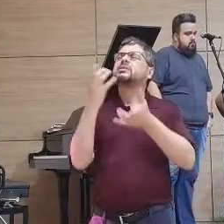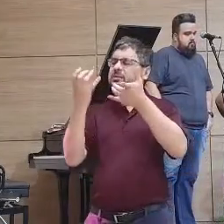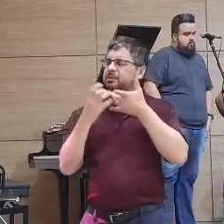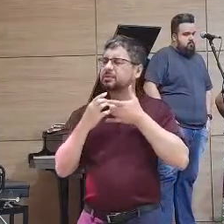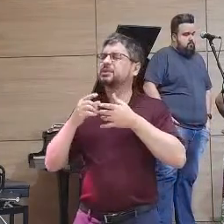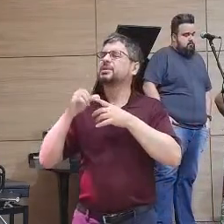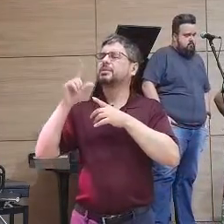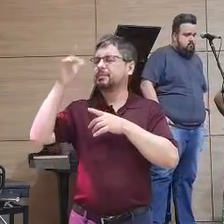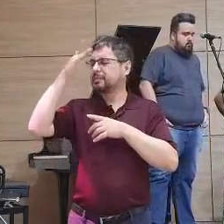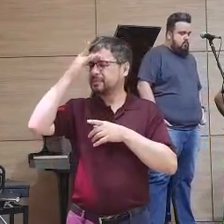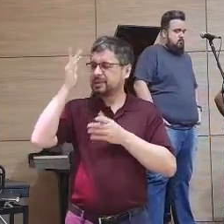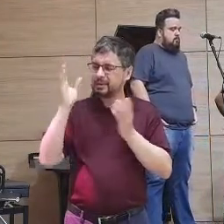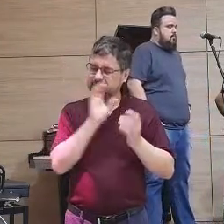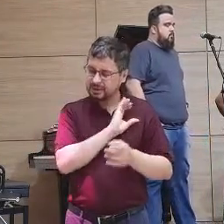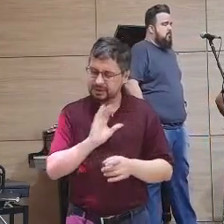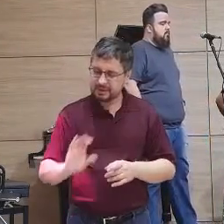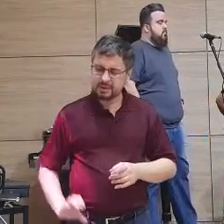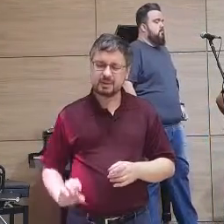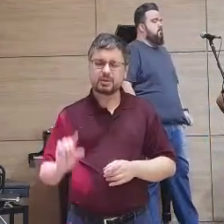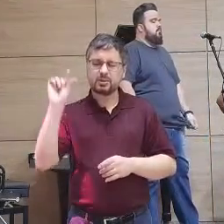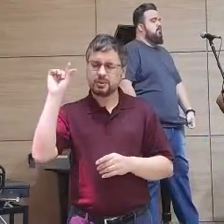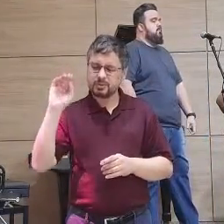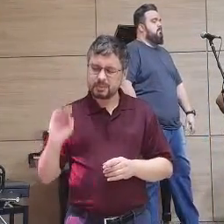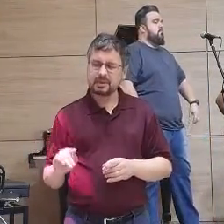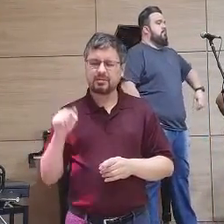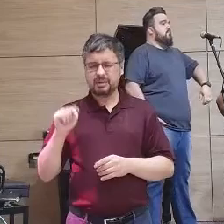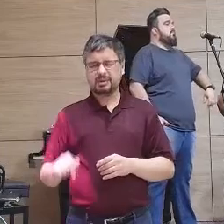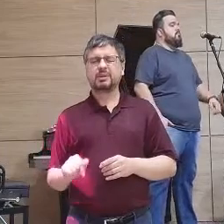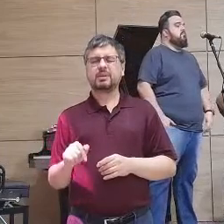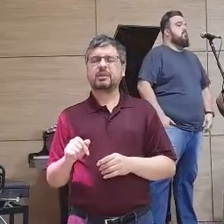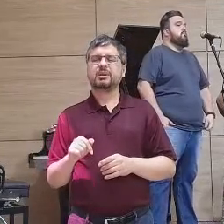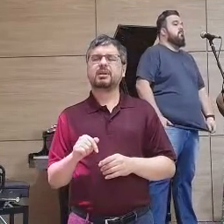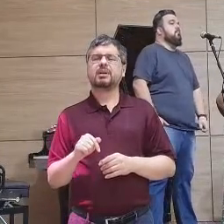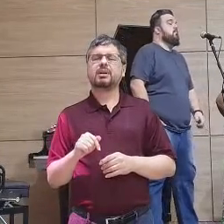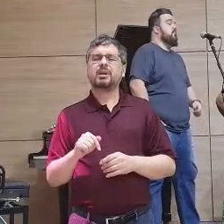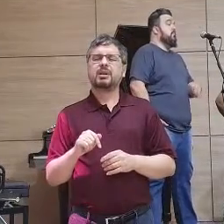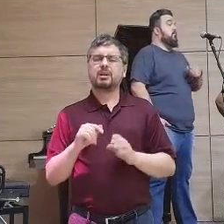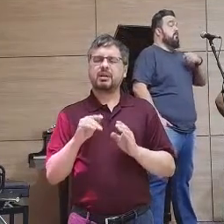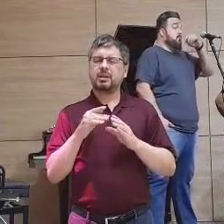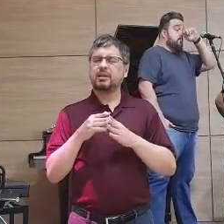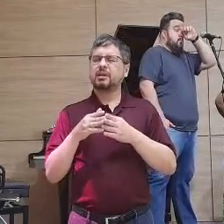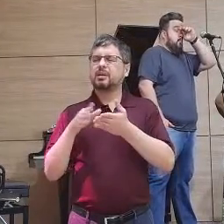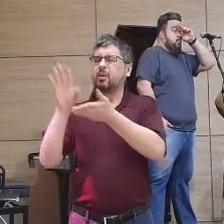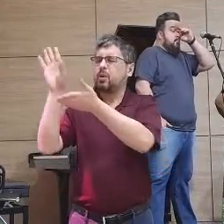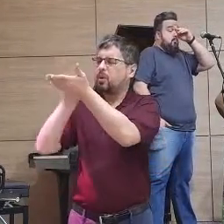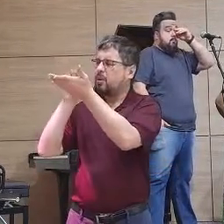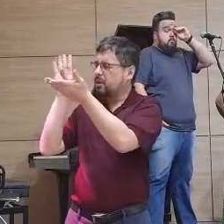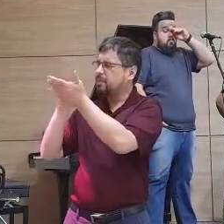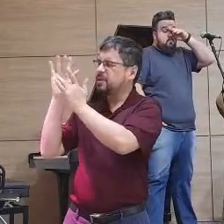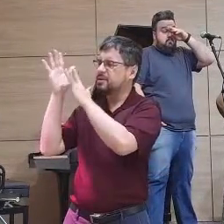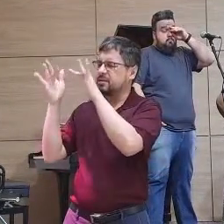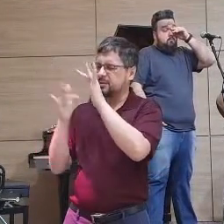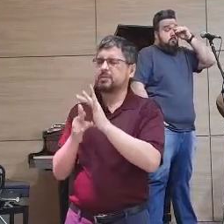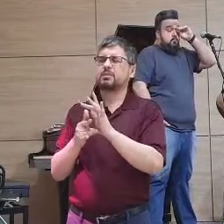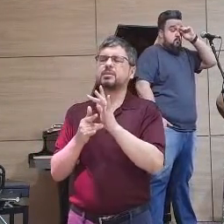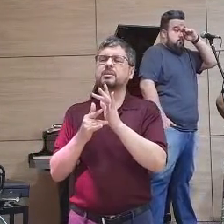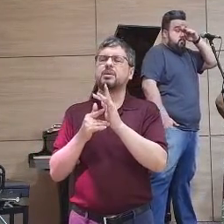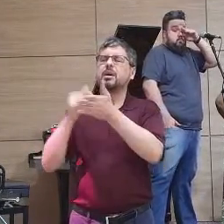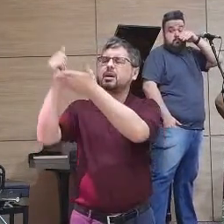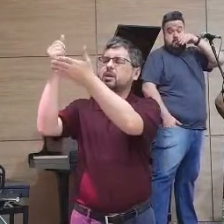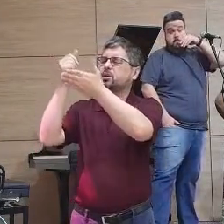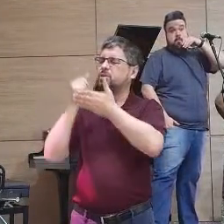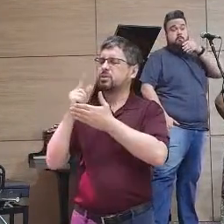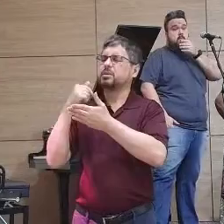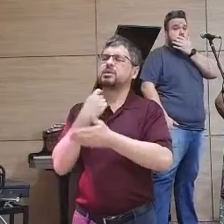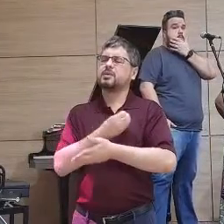pequenos cristos aqui na terra de verdade a pai amado nos ajude com poder e graça nos